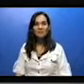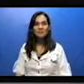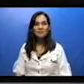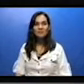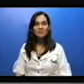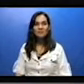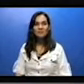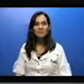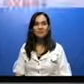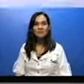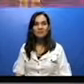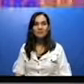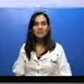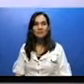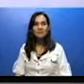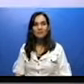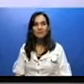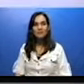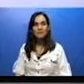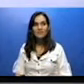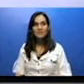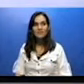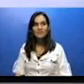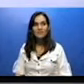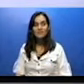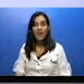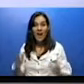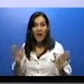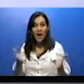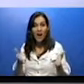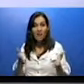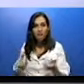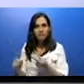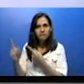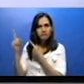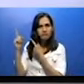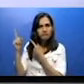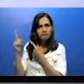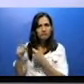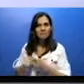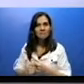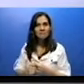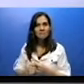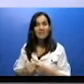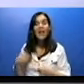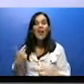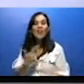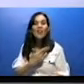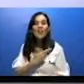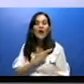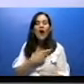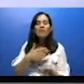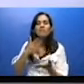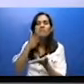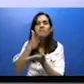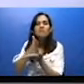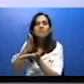hoje é dia de festa e agora aqui nós vamos